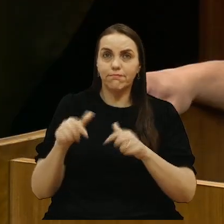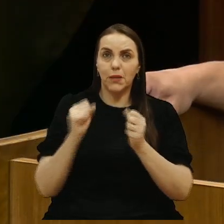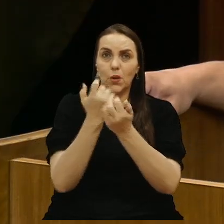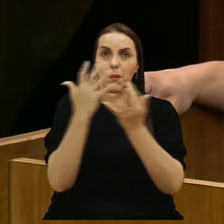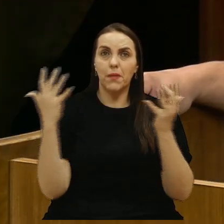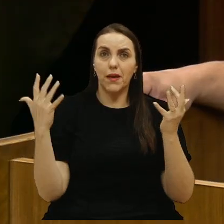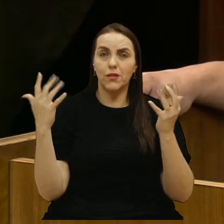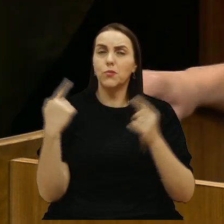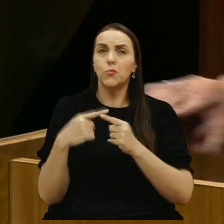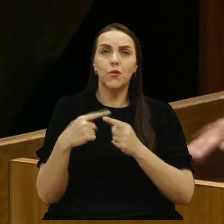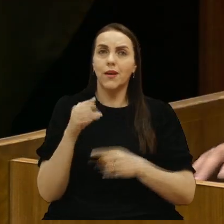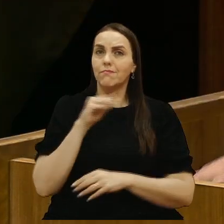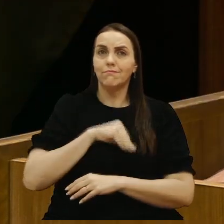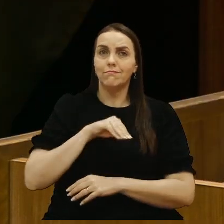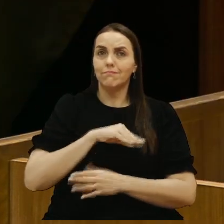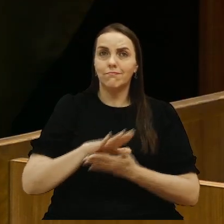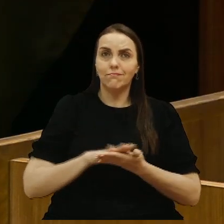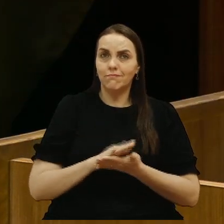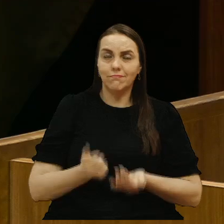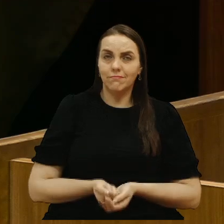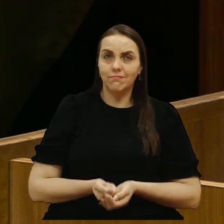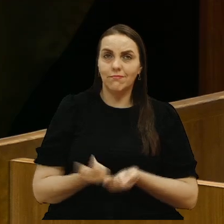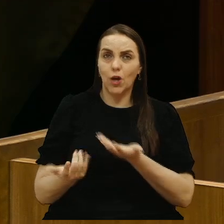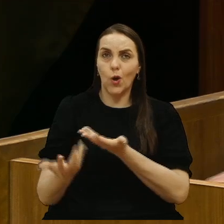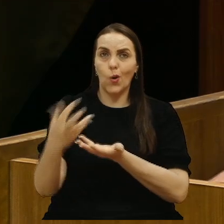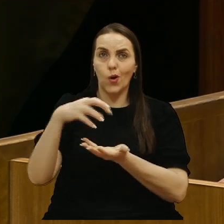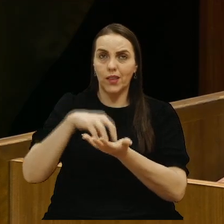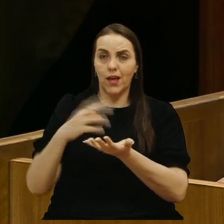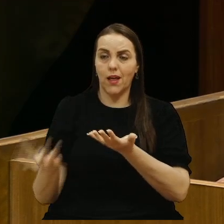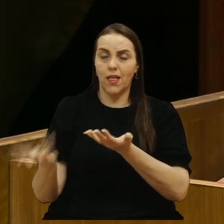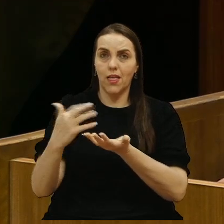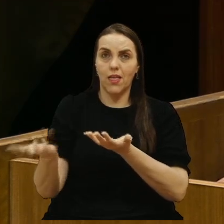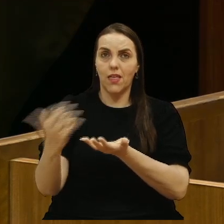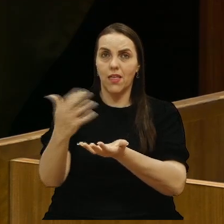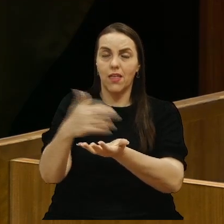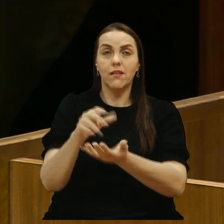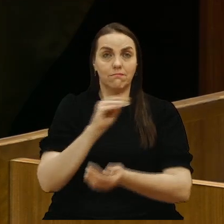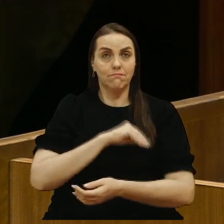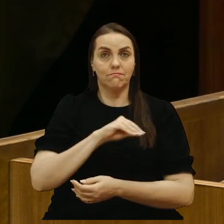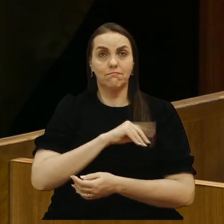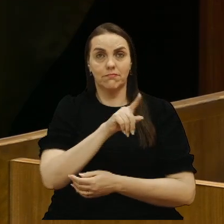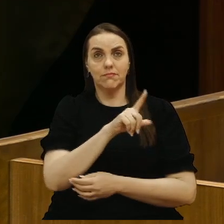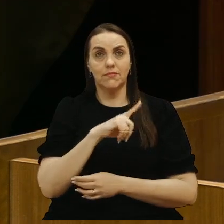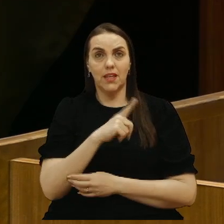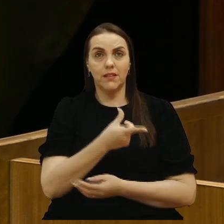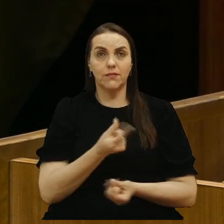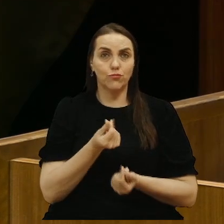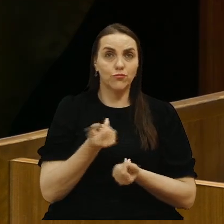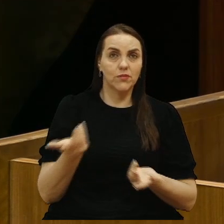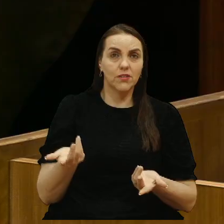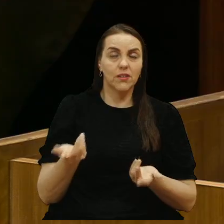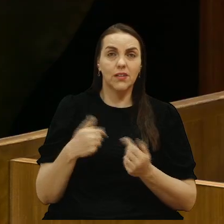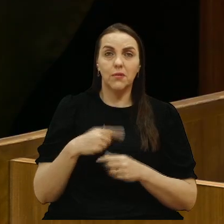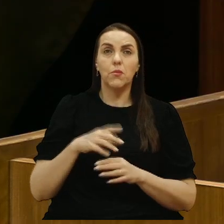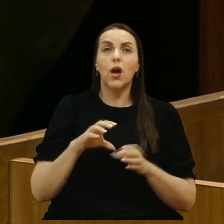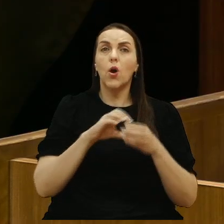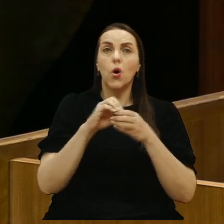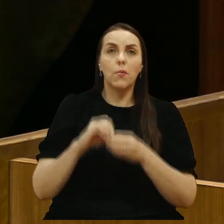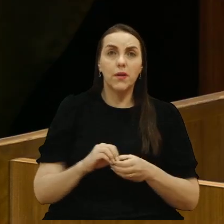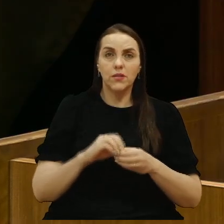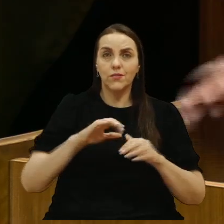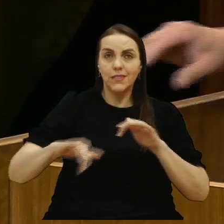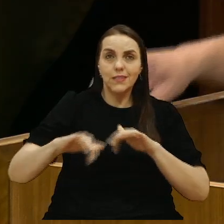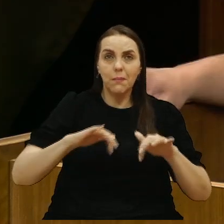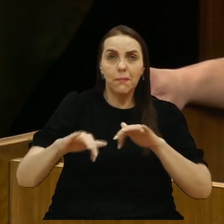receber por isso? Porque a Codeca recolhe e recebe por isso. Por que a cooperativa que tria, ou as associações que triam esse